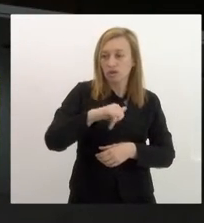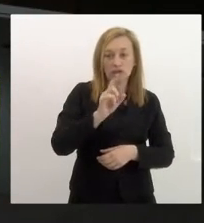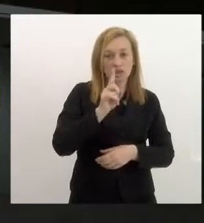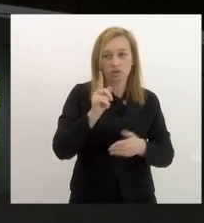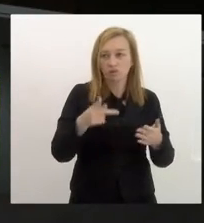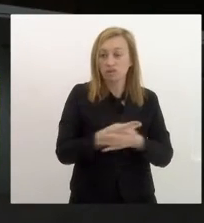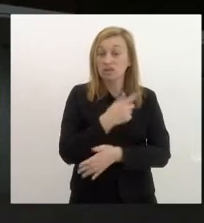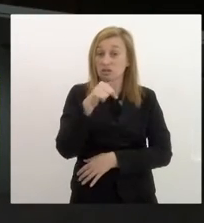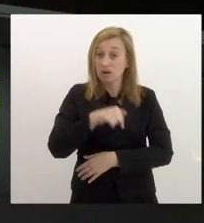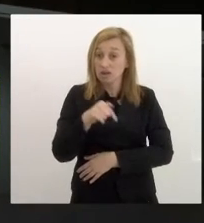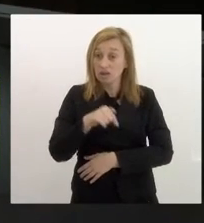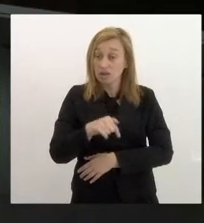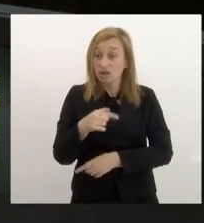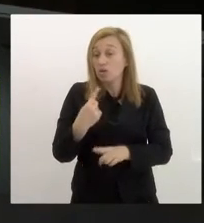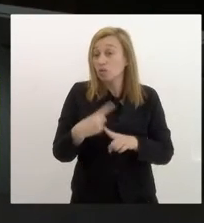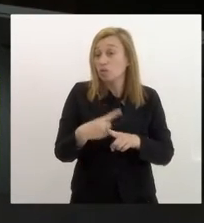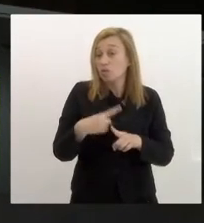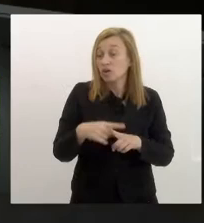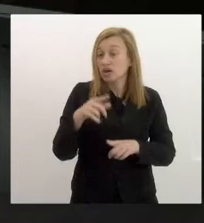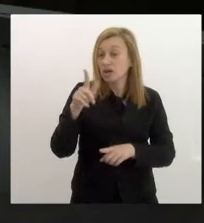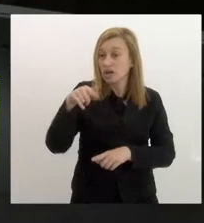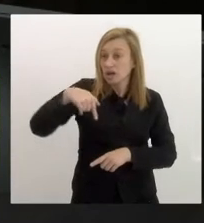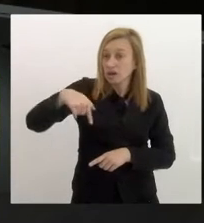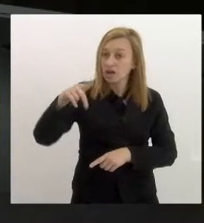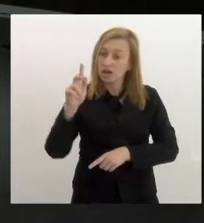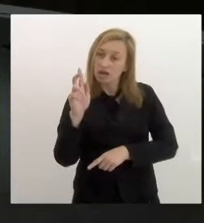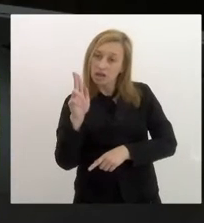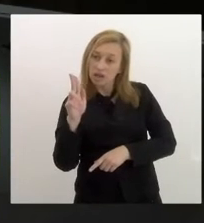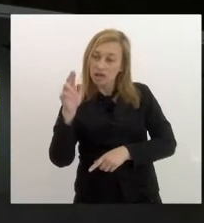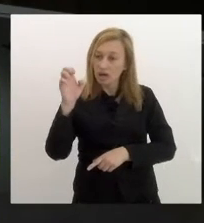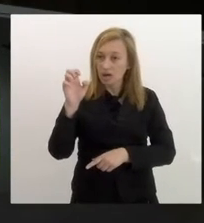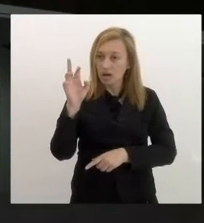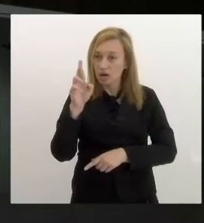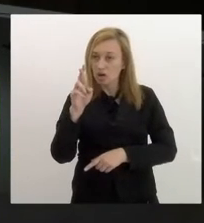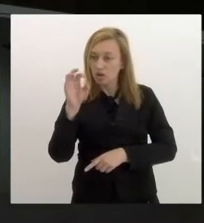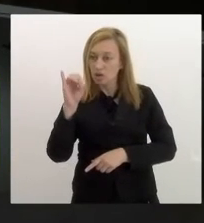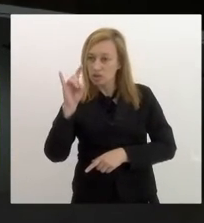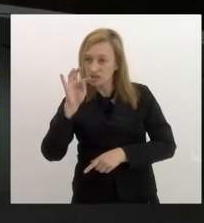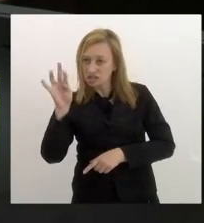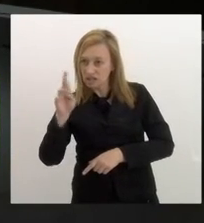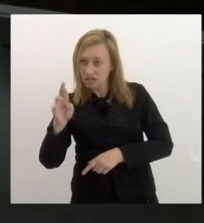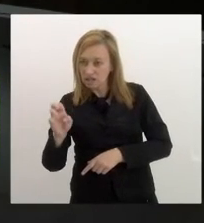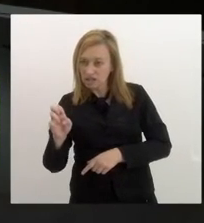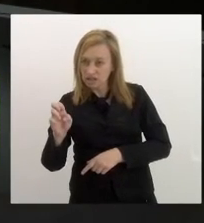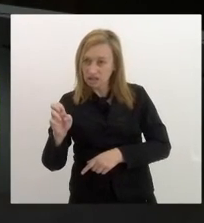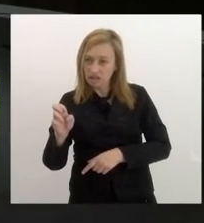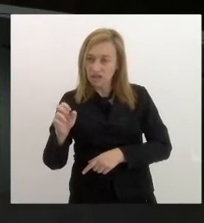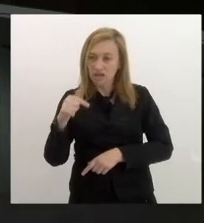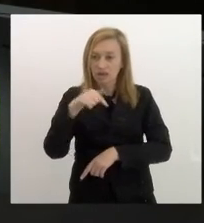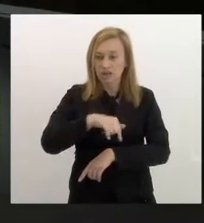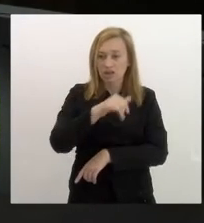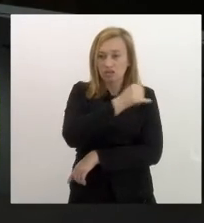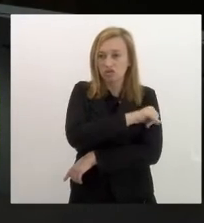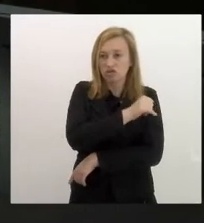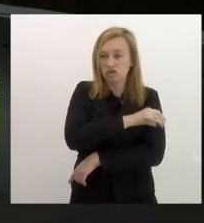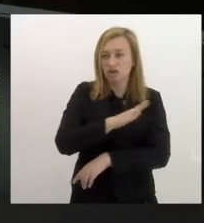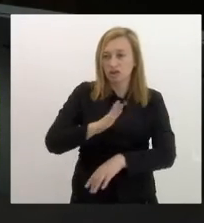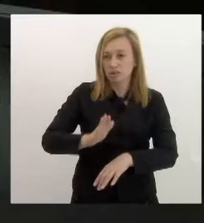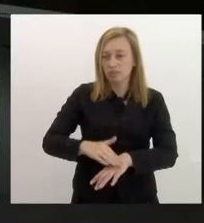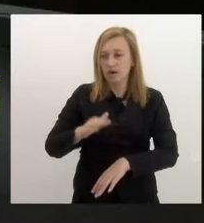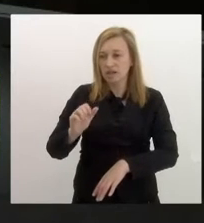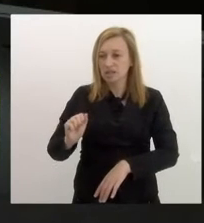aconteciam aqui porque o querosene para aviação no estado do Rio de Janeiro a tributação era muito mais elevada do que